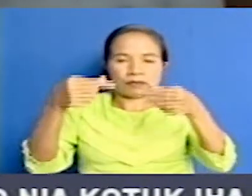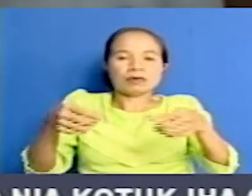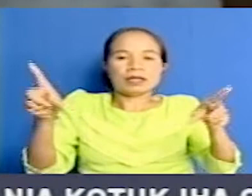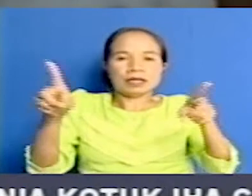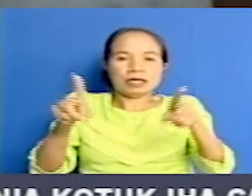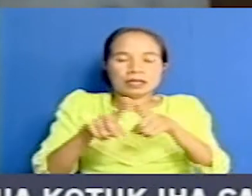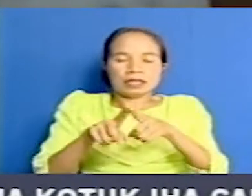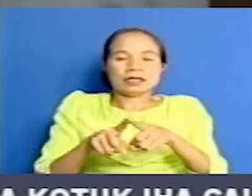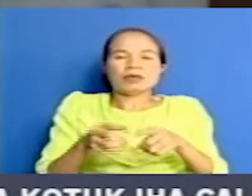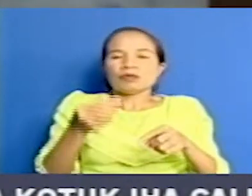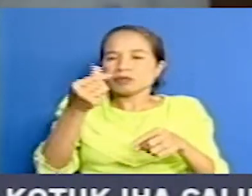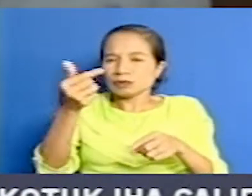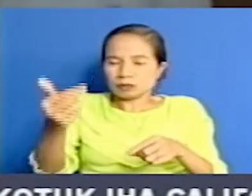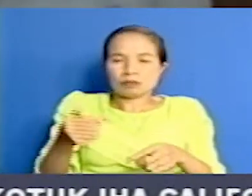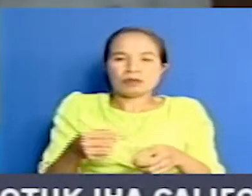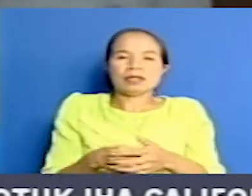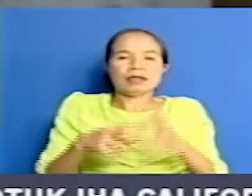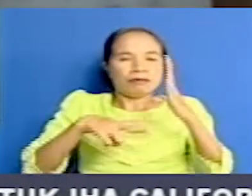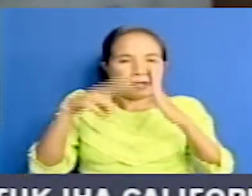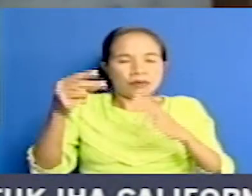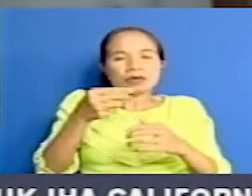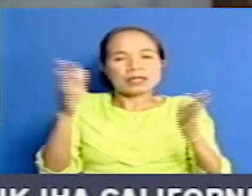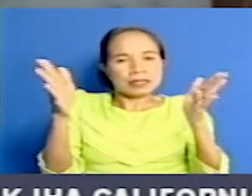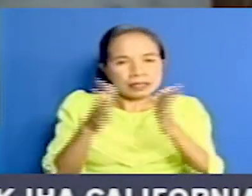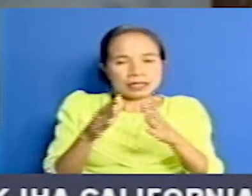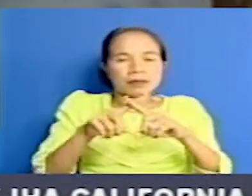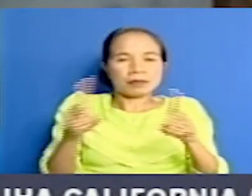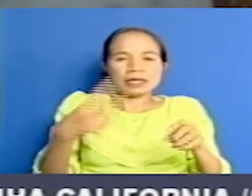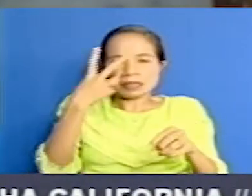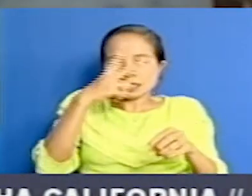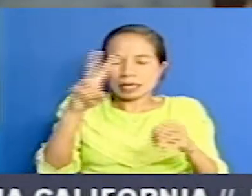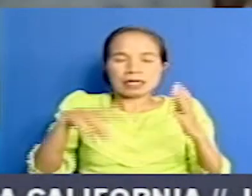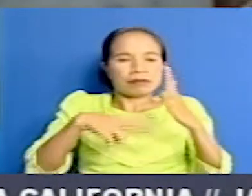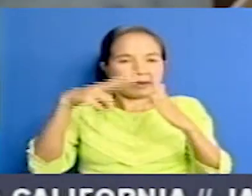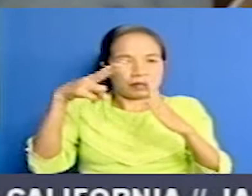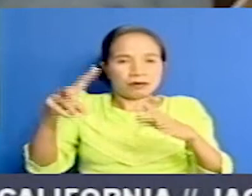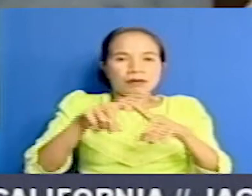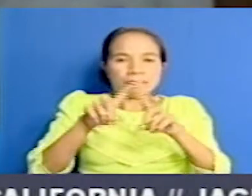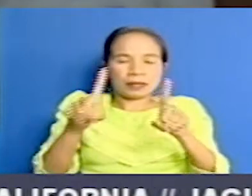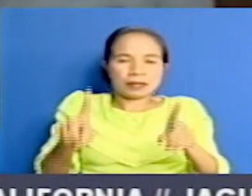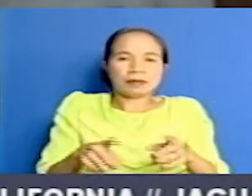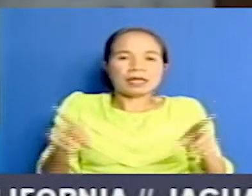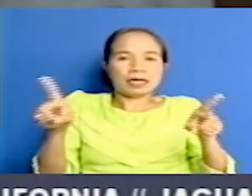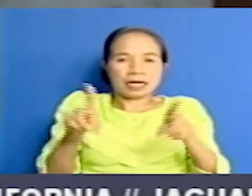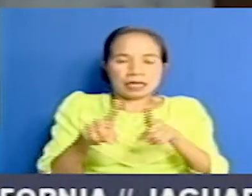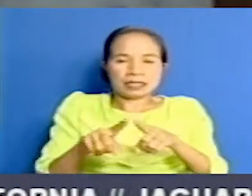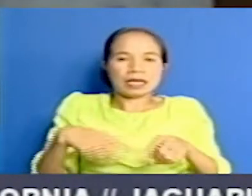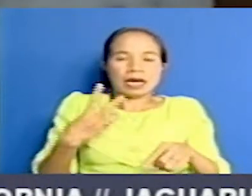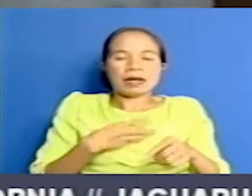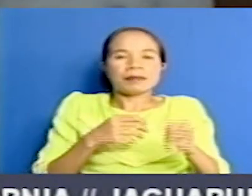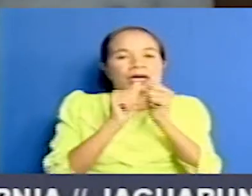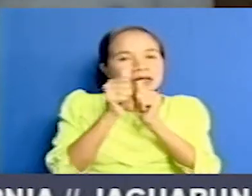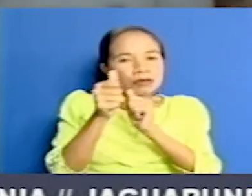mais que labor kik, né valor kik, é mais mital hare, né valor né, a nesan mo suami oin hato kata